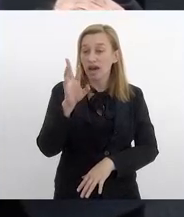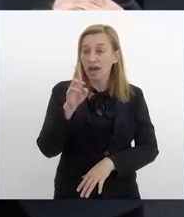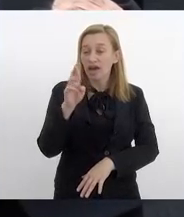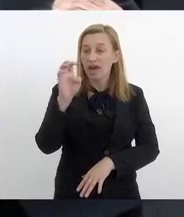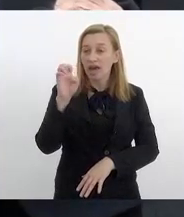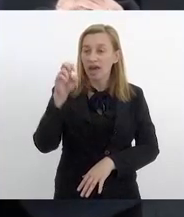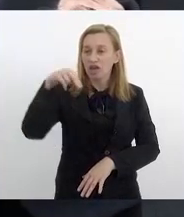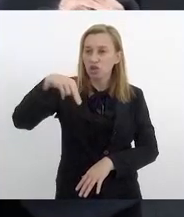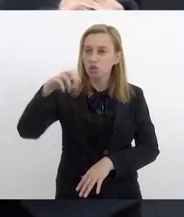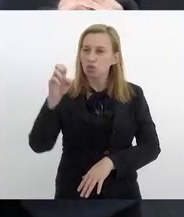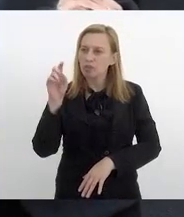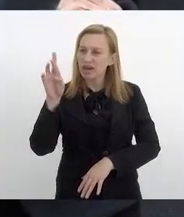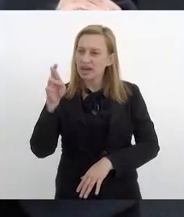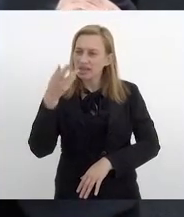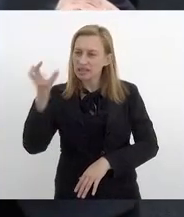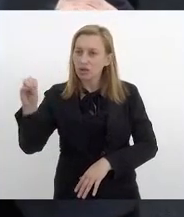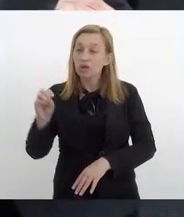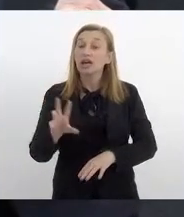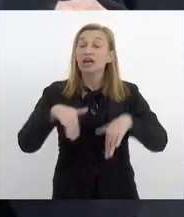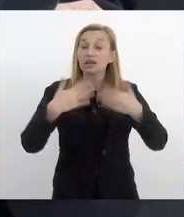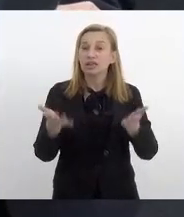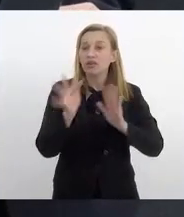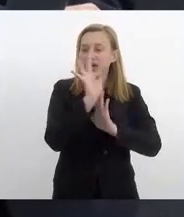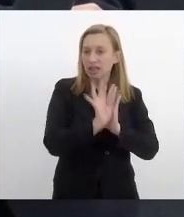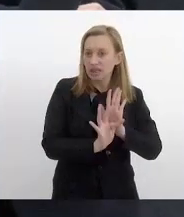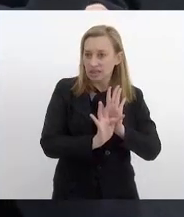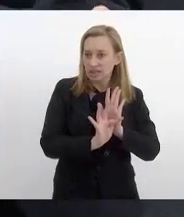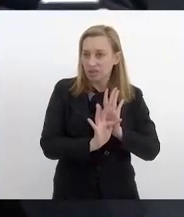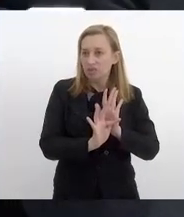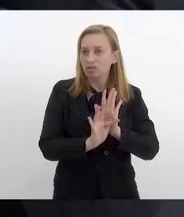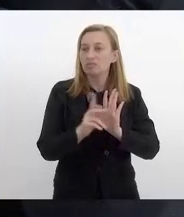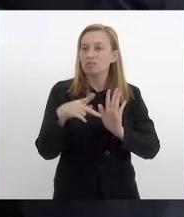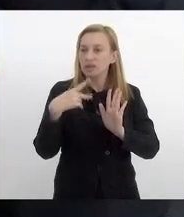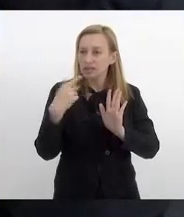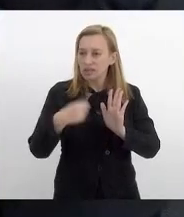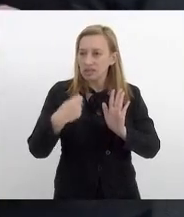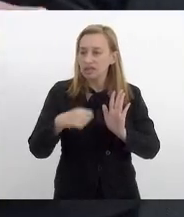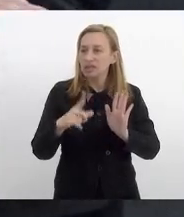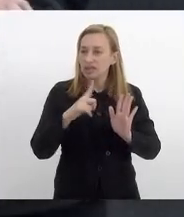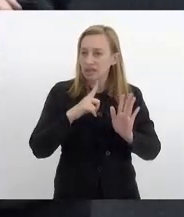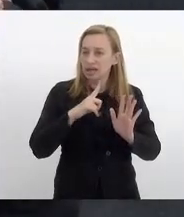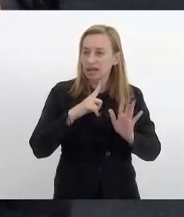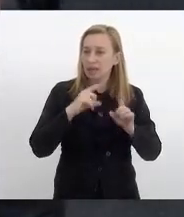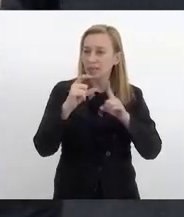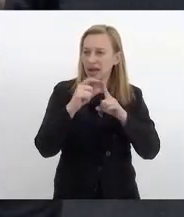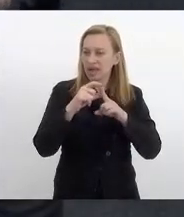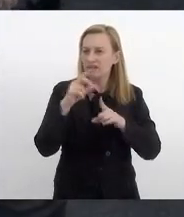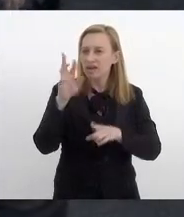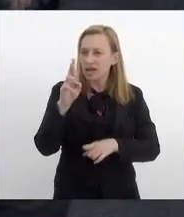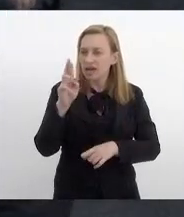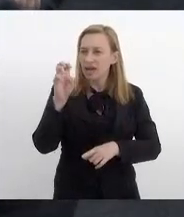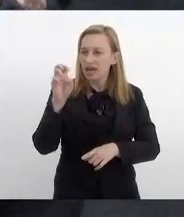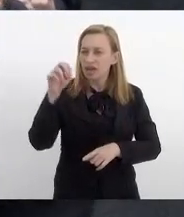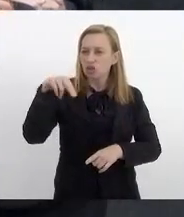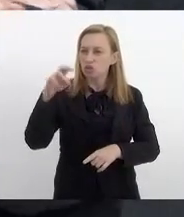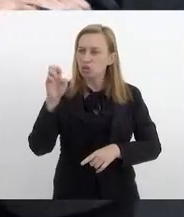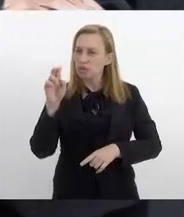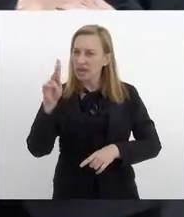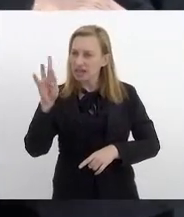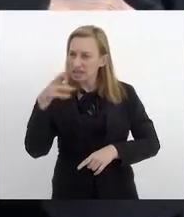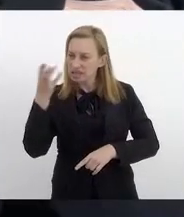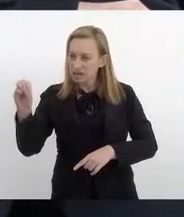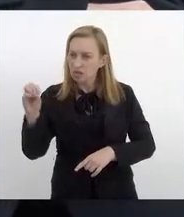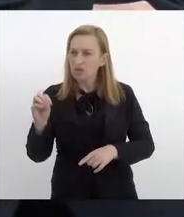de reajuste incidirá sobre a remuneração, considerando o vencimento,